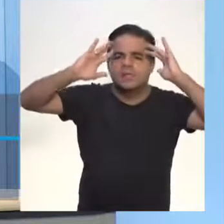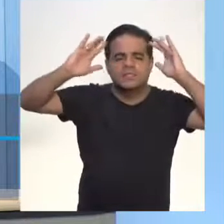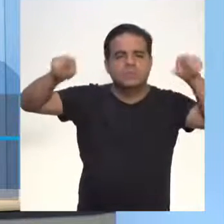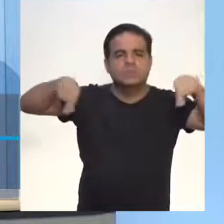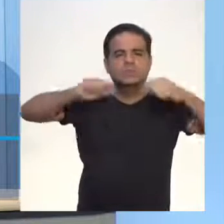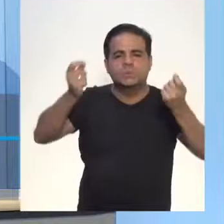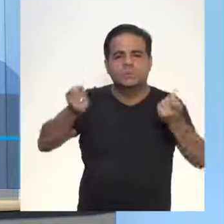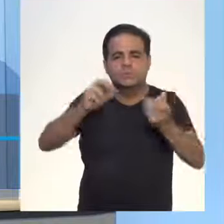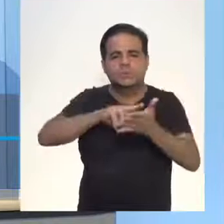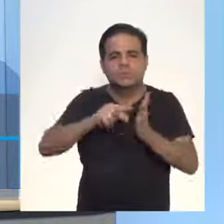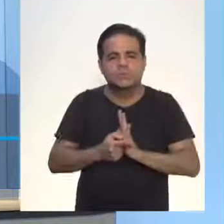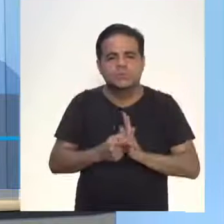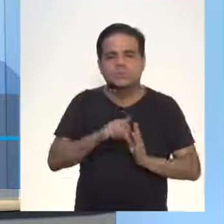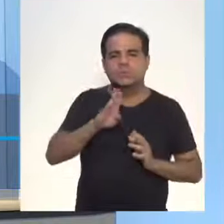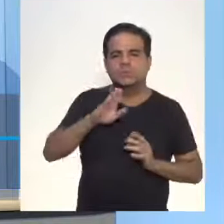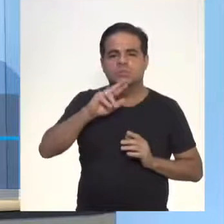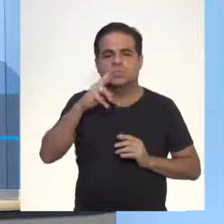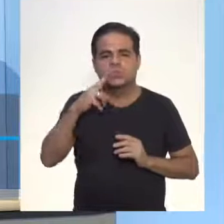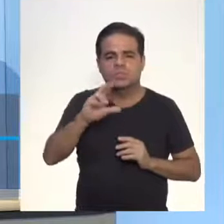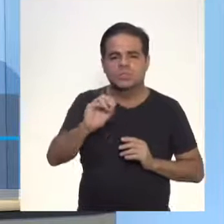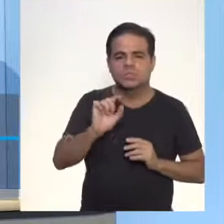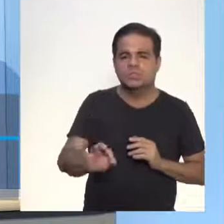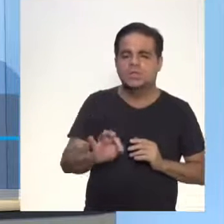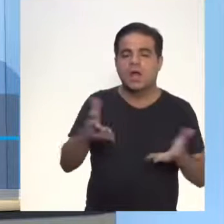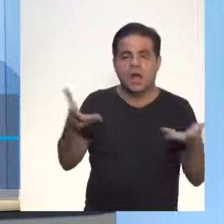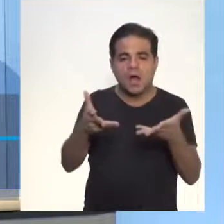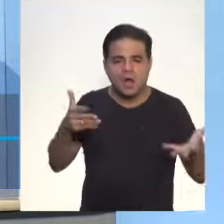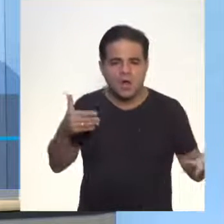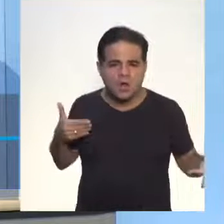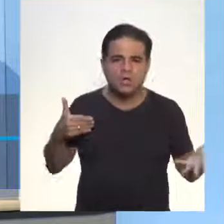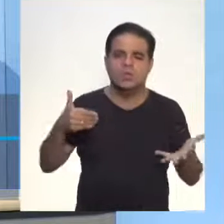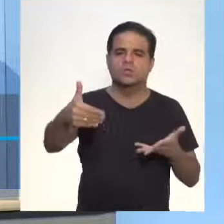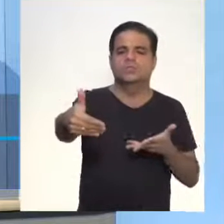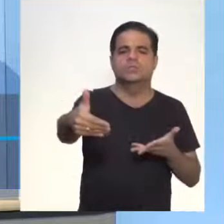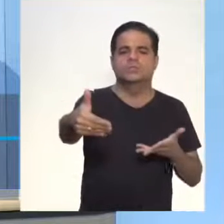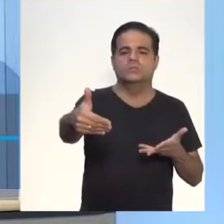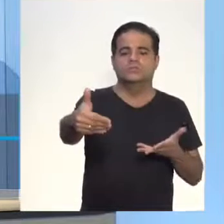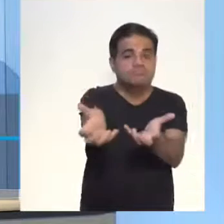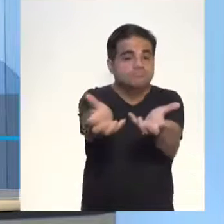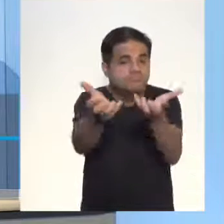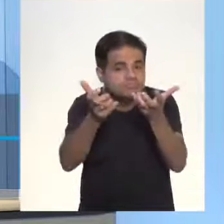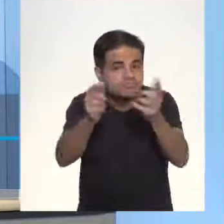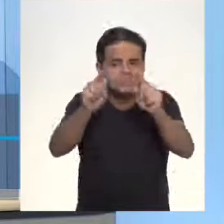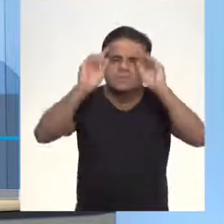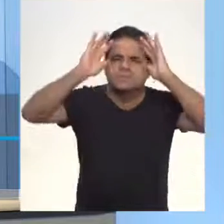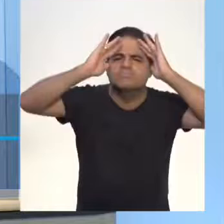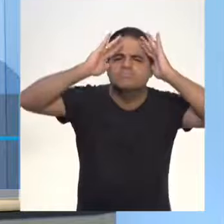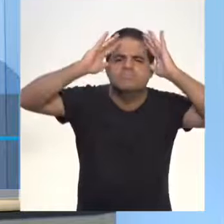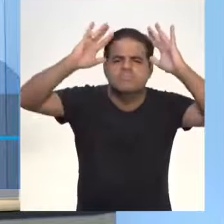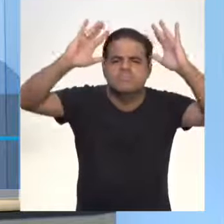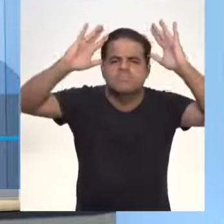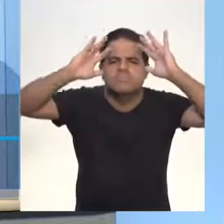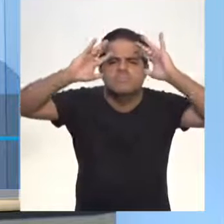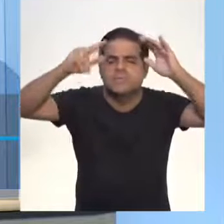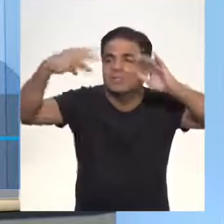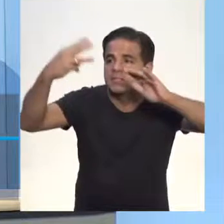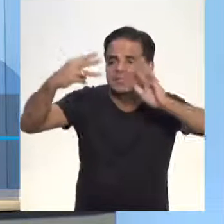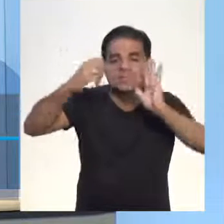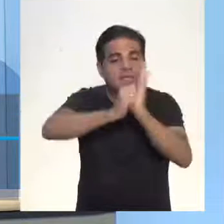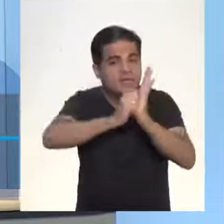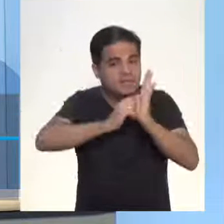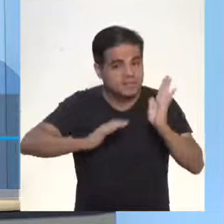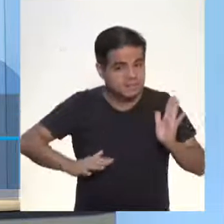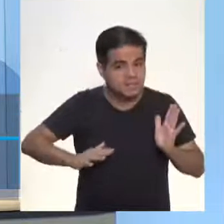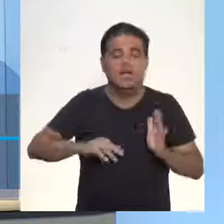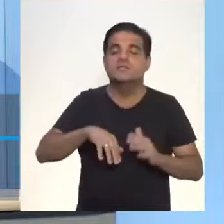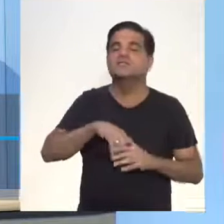é o bicho em determinada frase, agora, eu quero que vocês pensem o seguinte, a terceira atividade